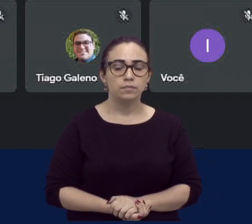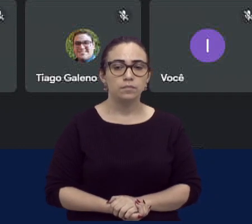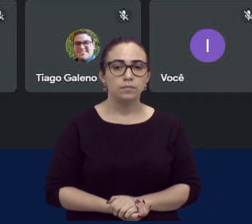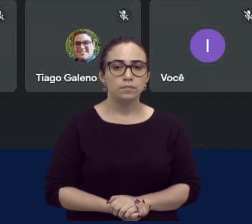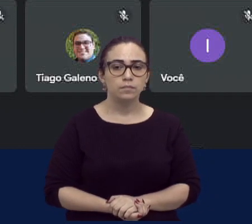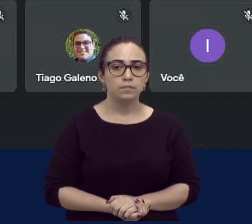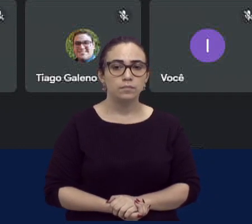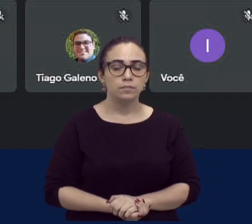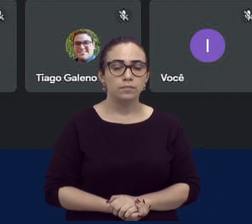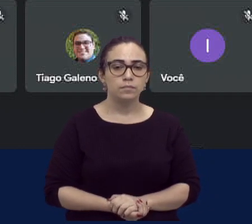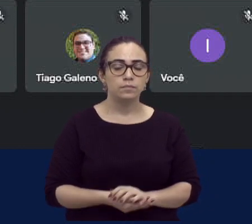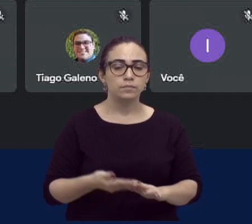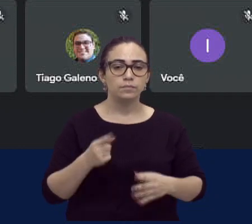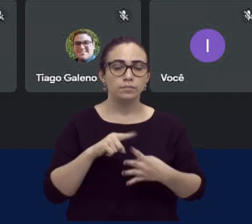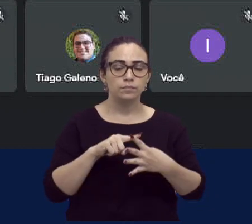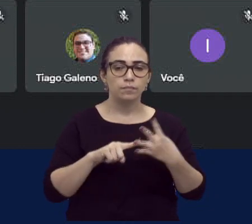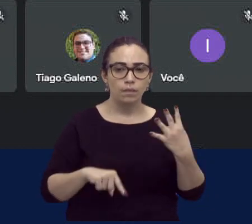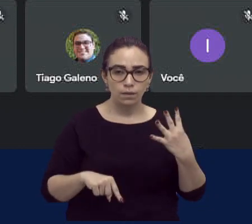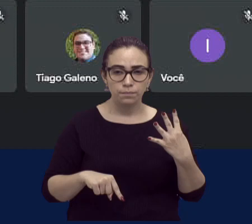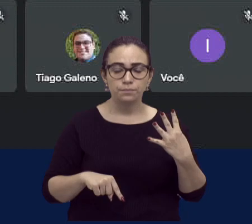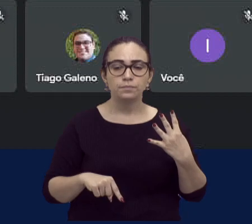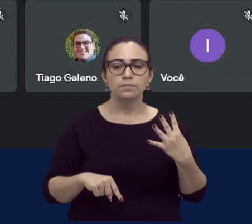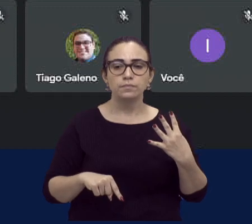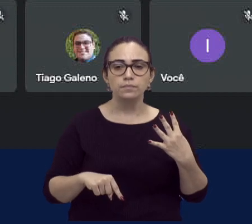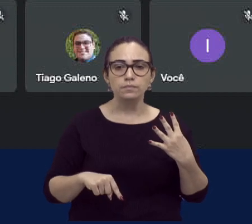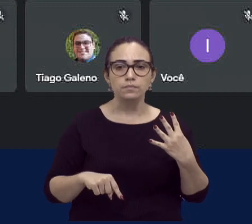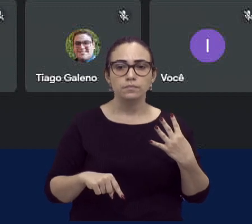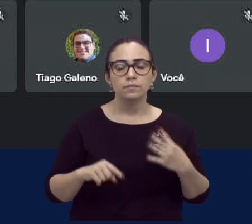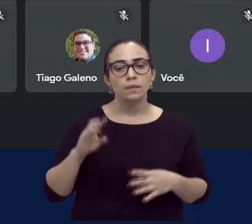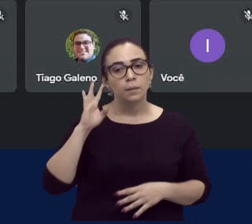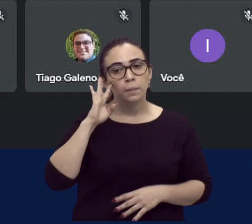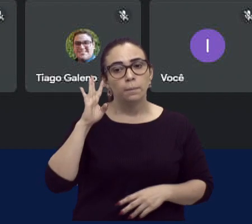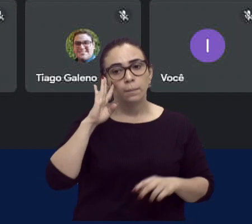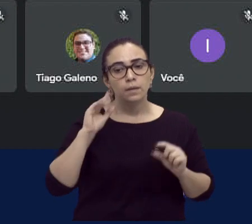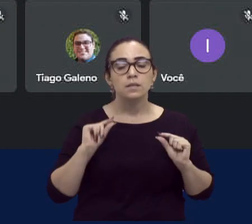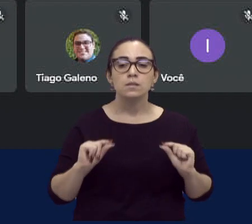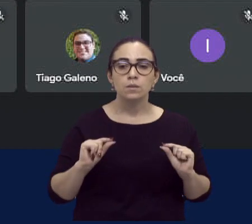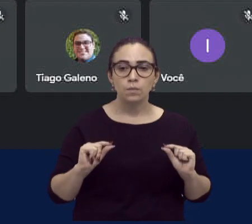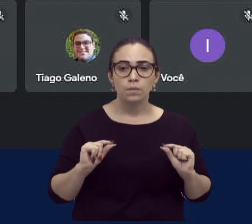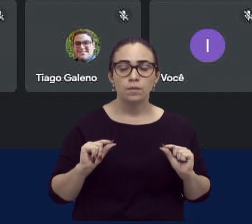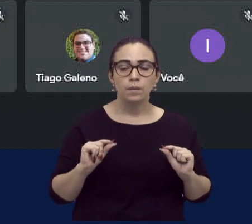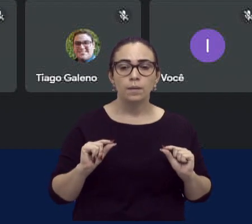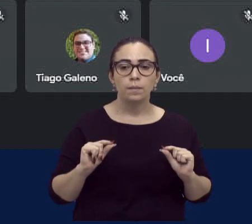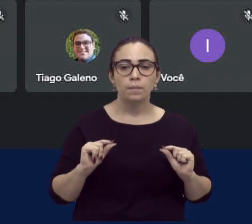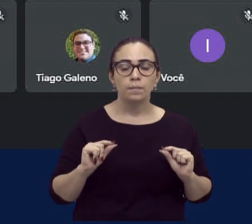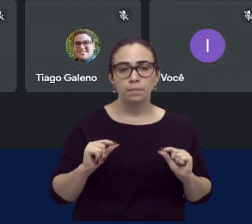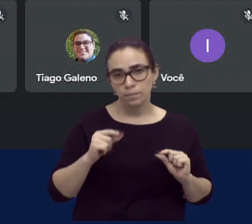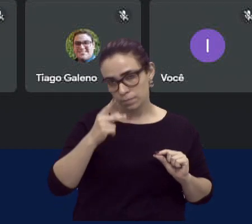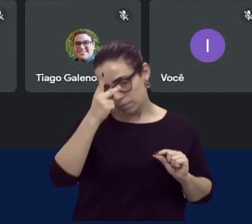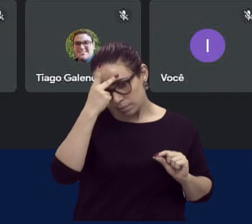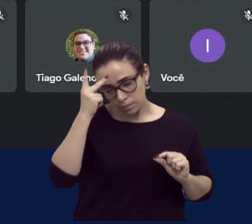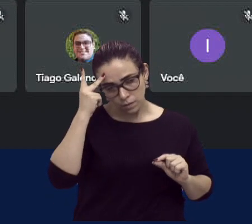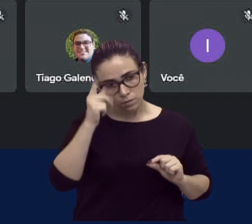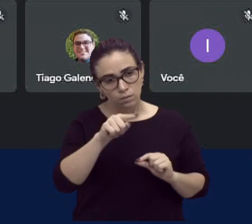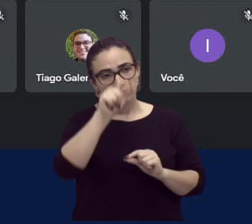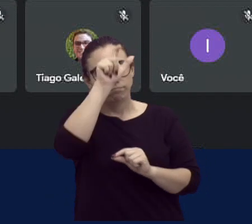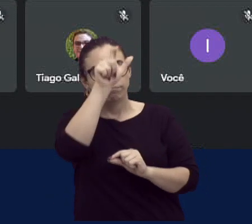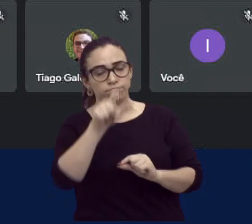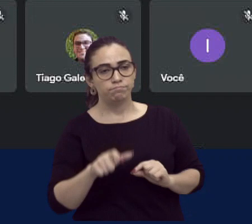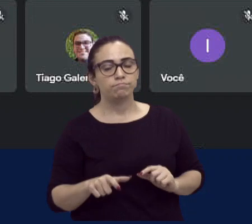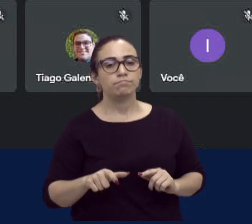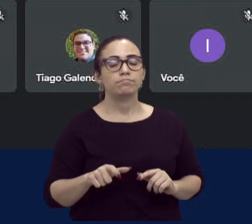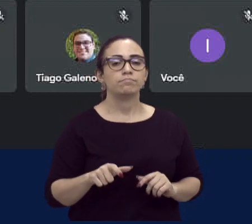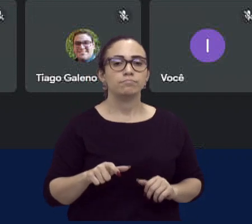gente, esses 4 passos, quando a gente fala de CNV, a gente pensa sempre que a gente está falando somente da outra pessoa. Mas como a